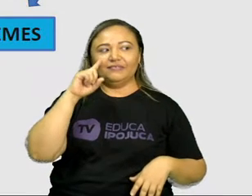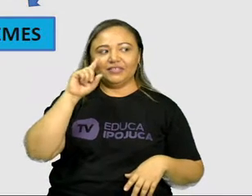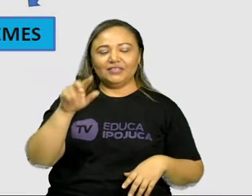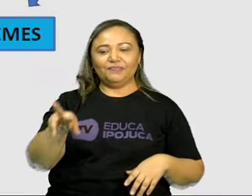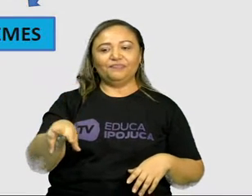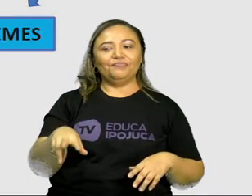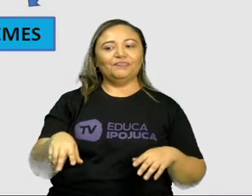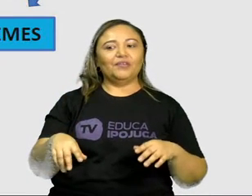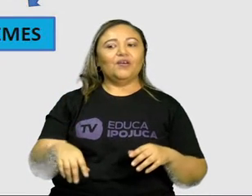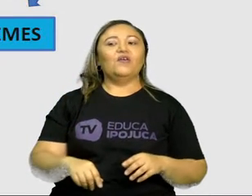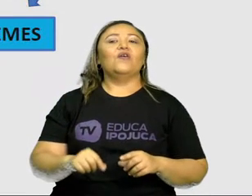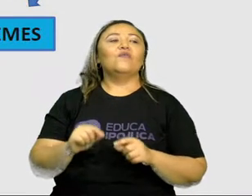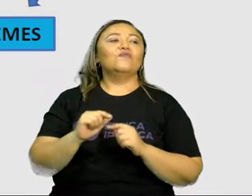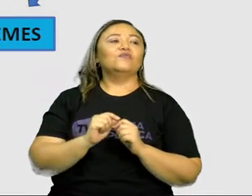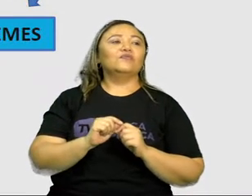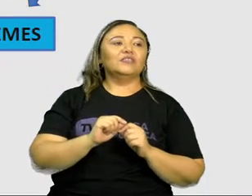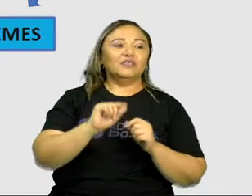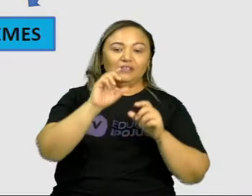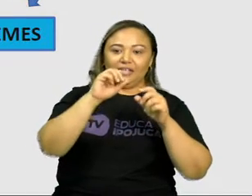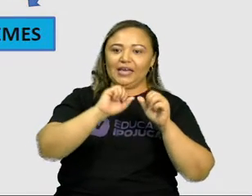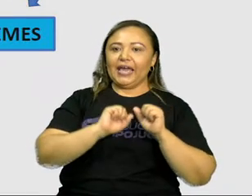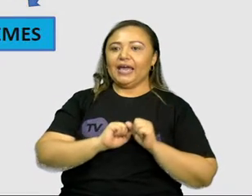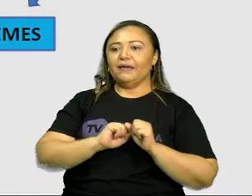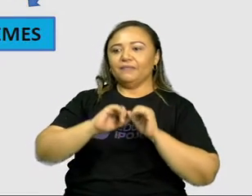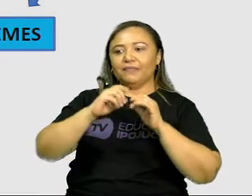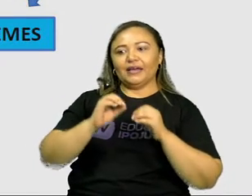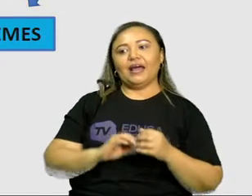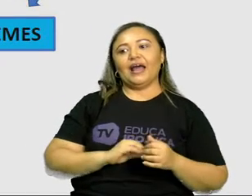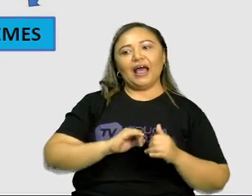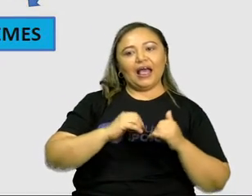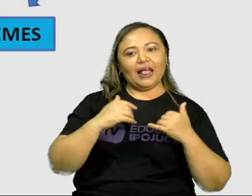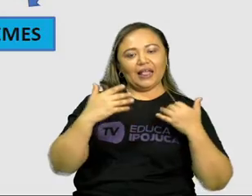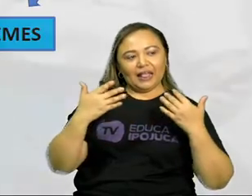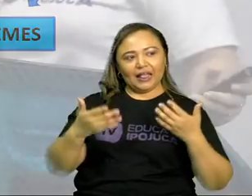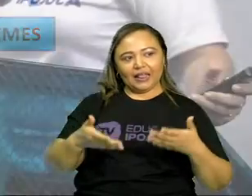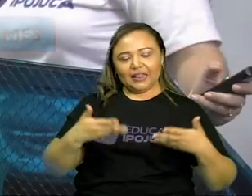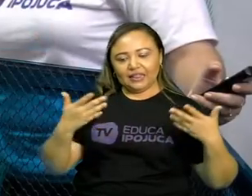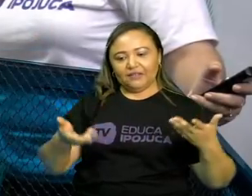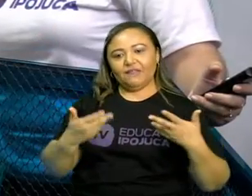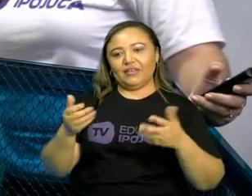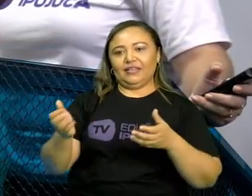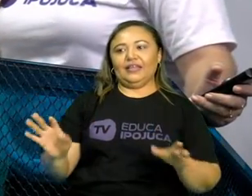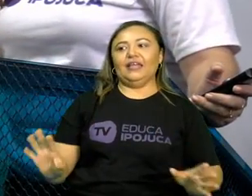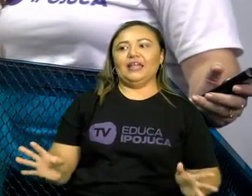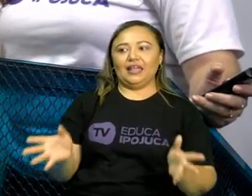Observe, função social, divertir. Lembrando que